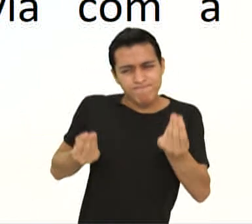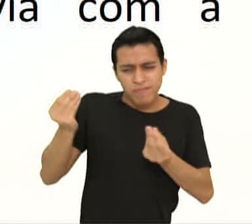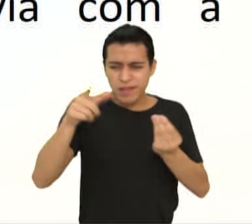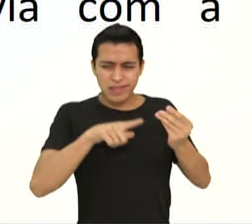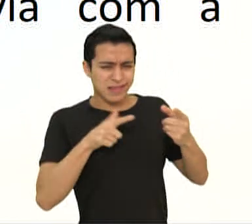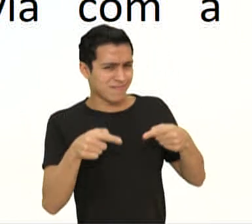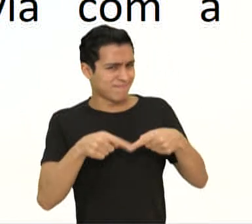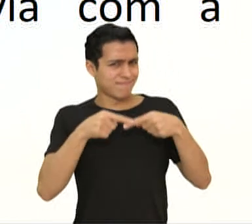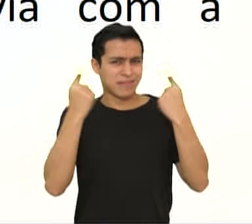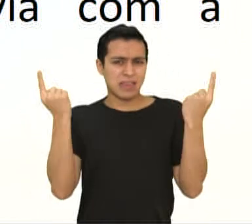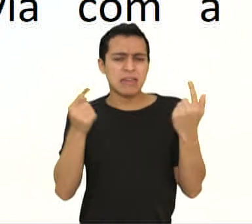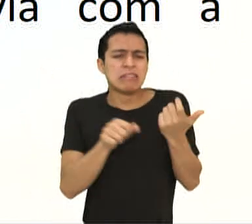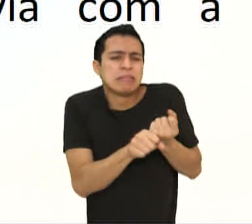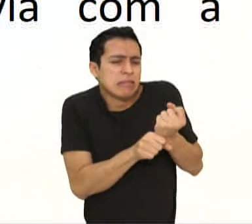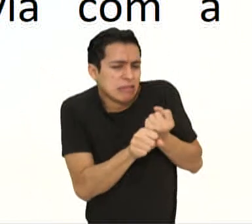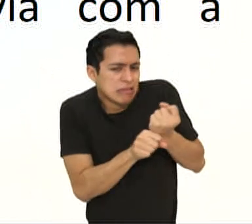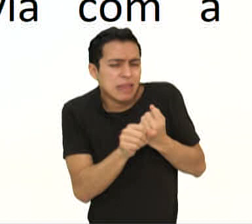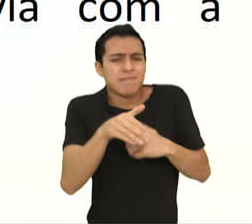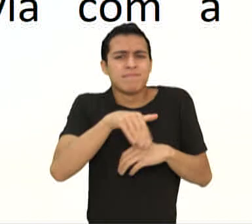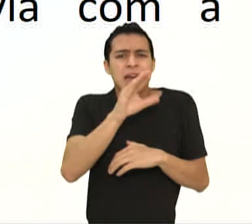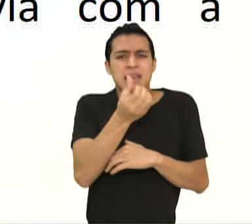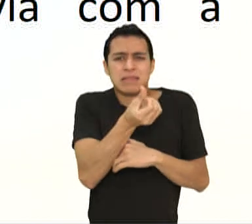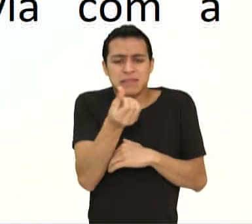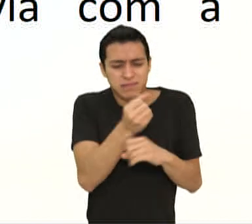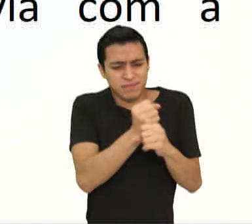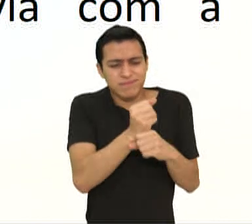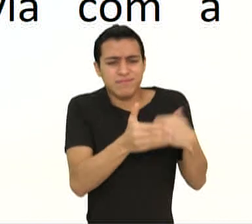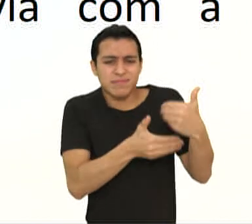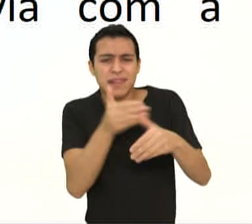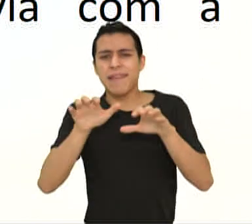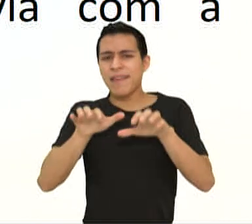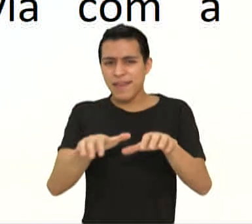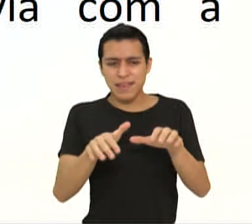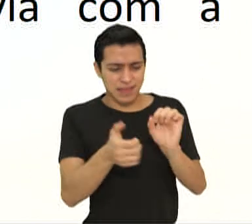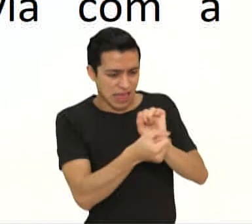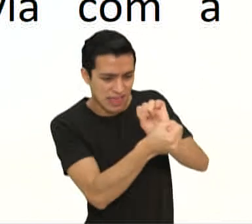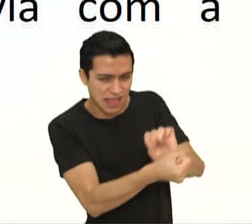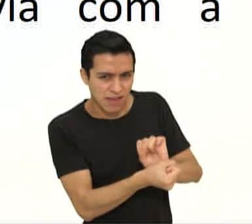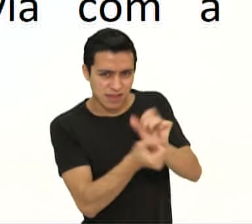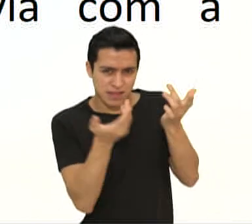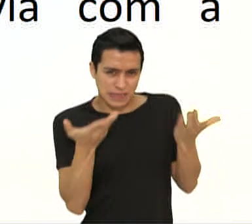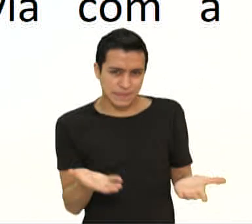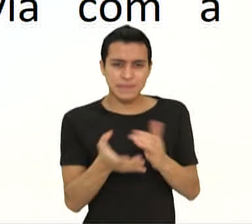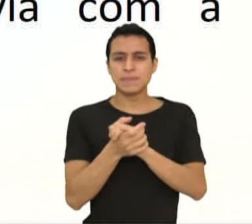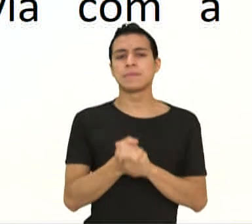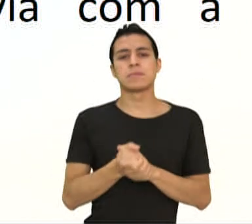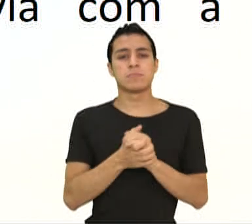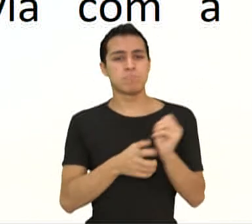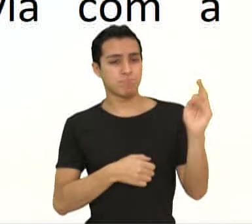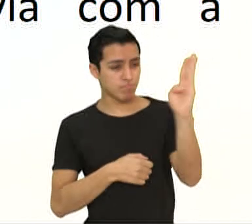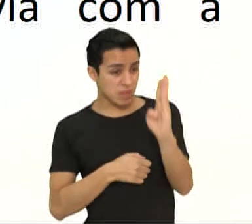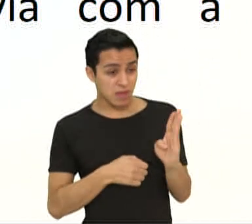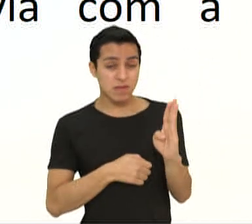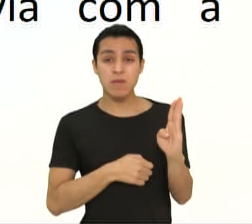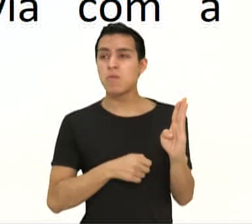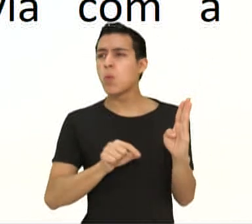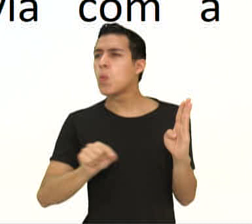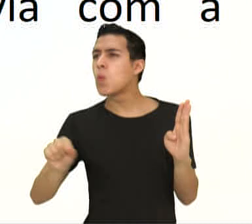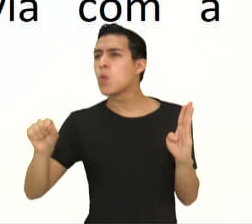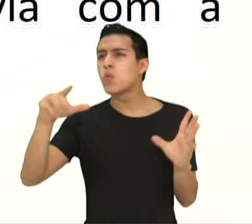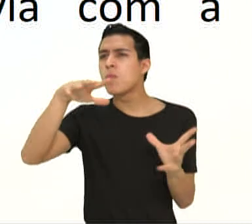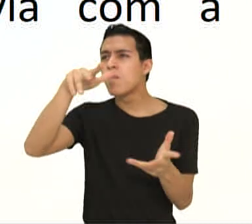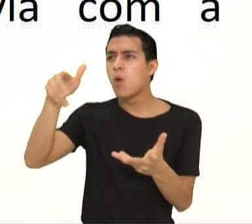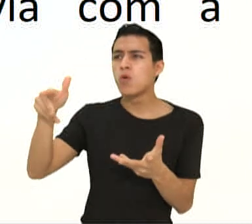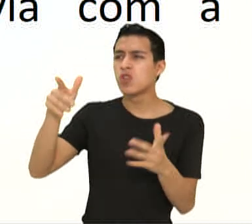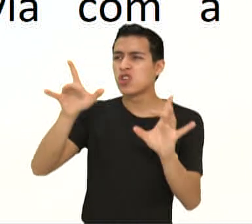contradição imensa, que perduraria por mais de 66 anos, a escravidão. O Brasil foi um dos últimos países do mundo